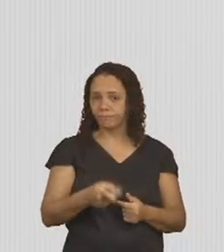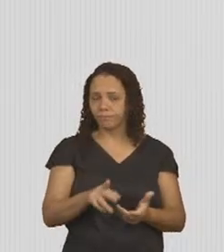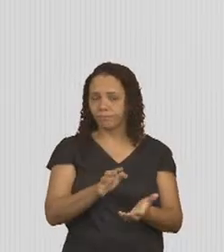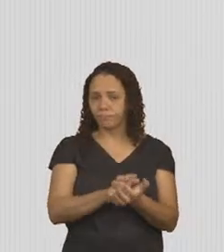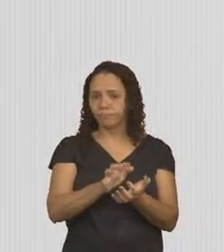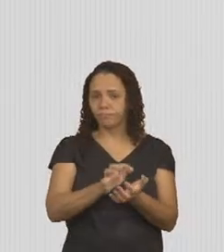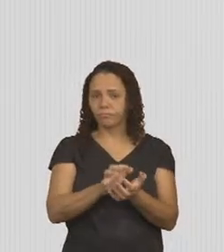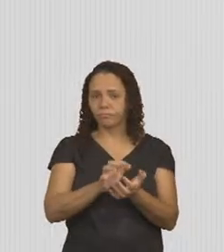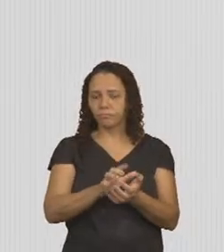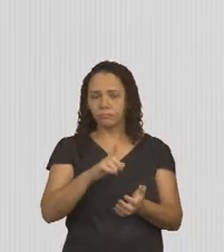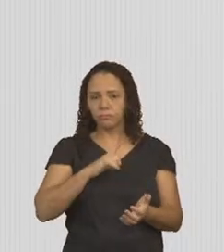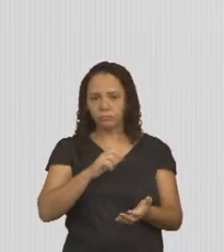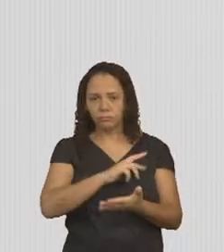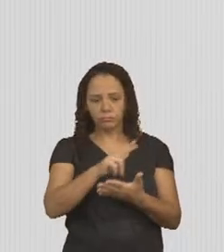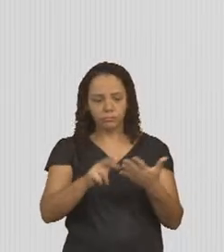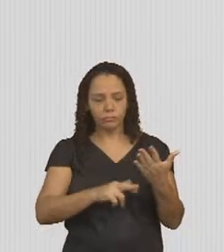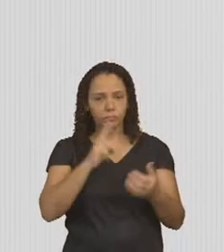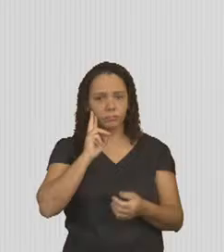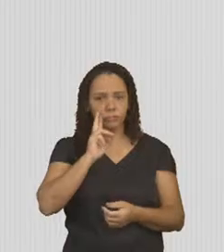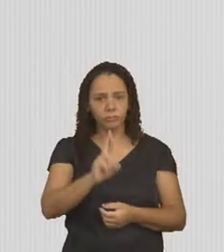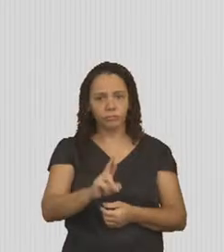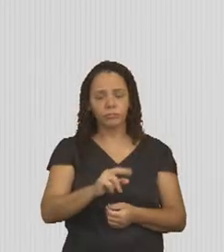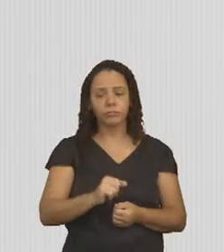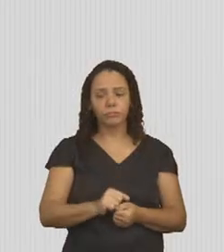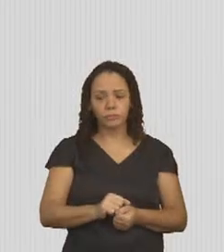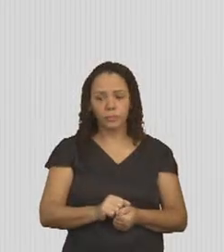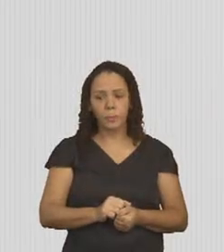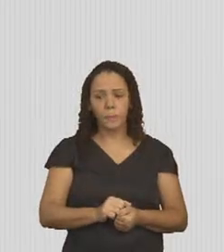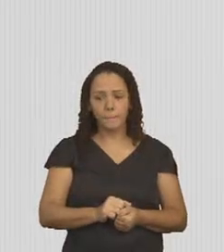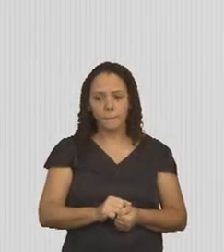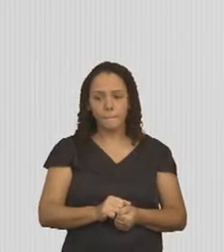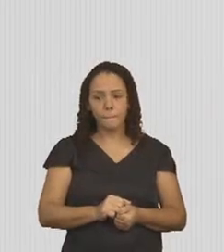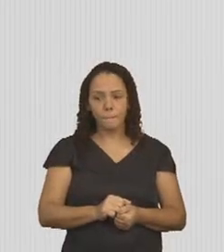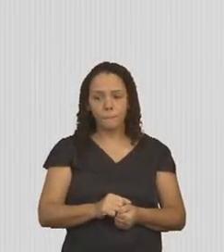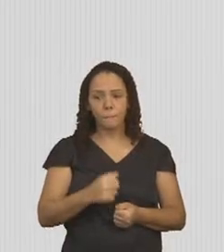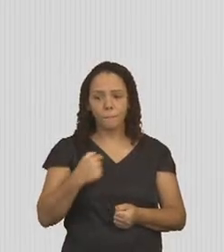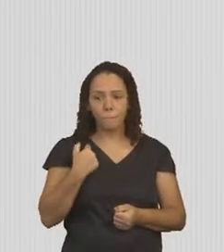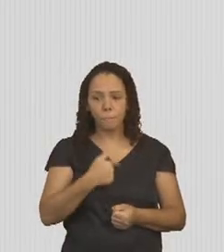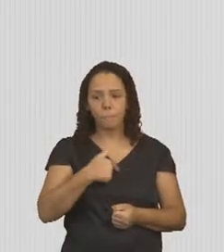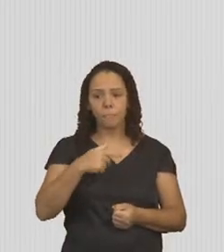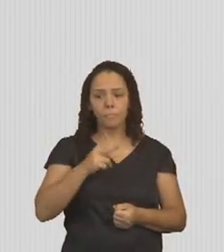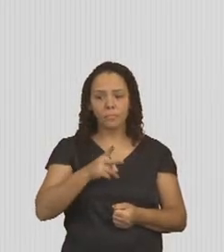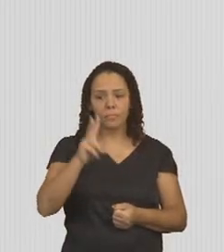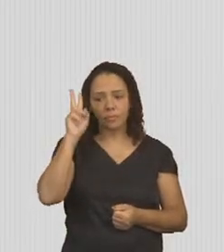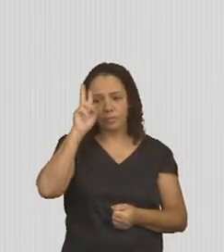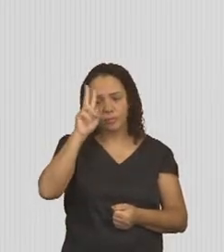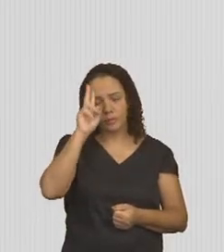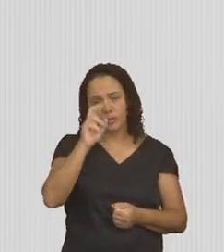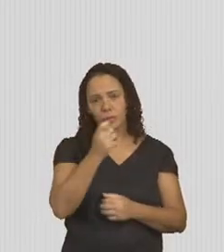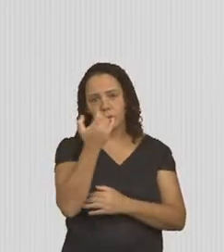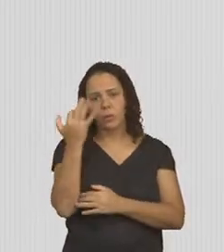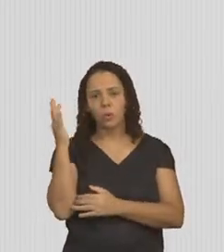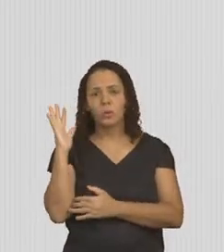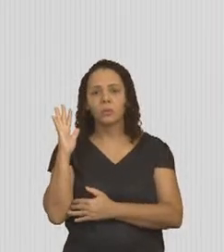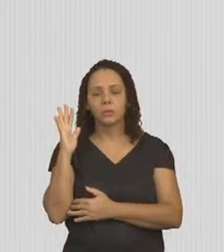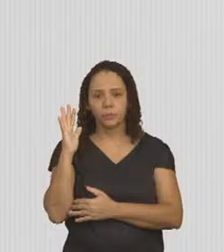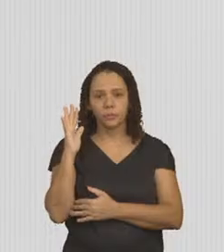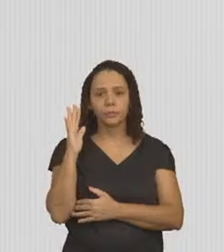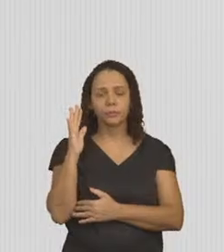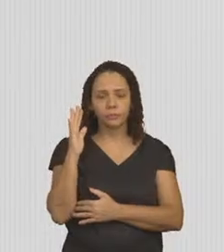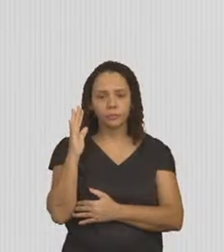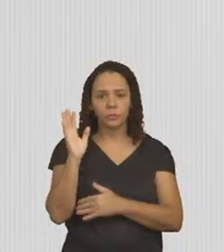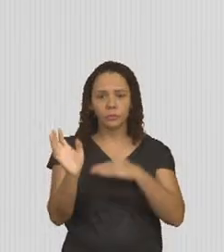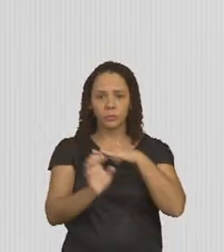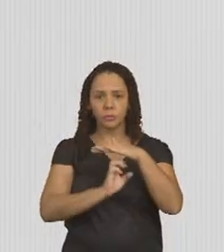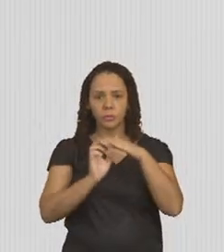que tem vários motivos, né? Nenhum problema complexo tem um motivo só, mas a gente sempre lembra da Ambiental, que é a concessionária